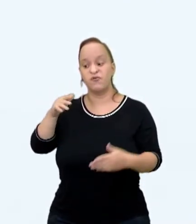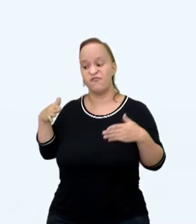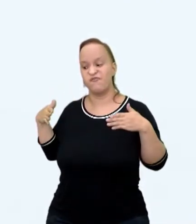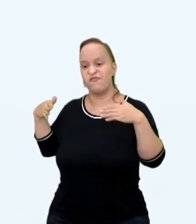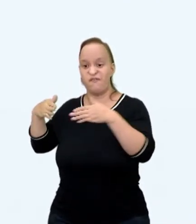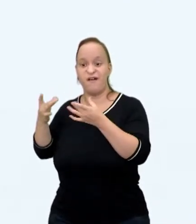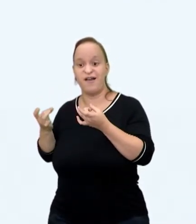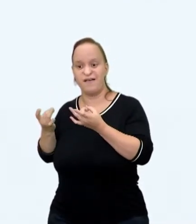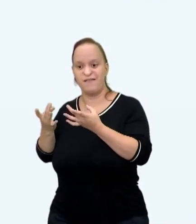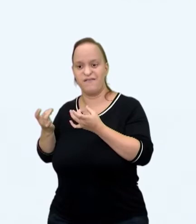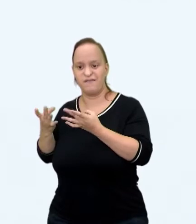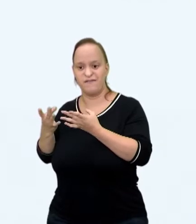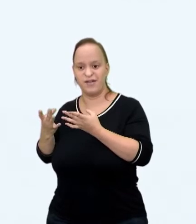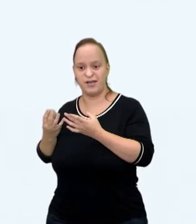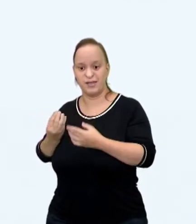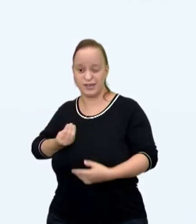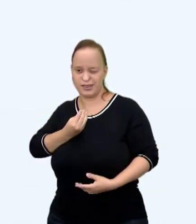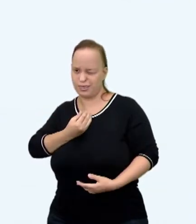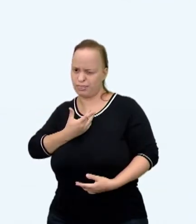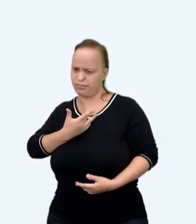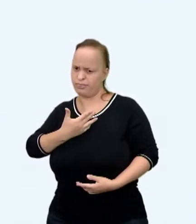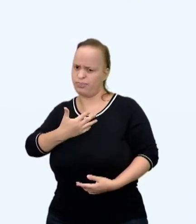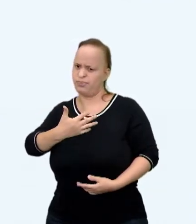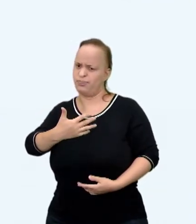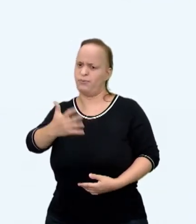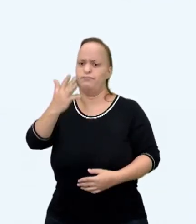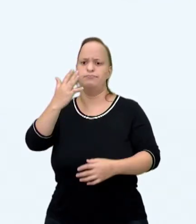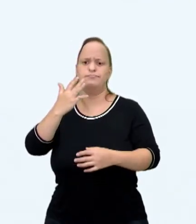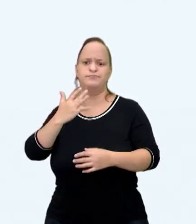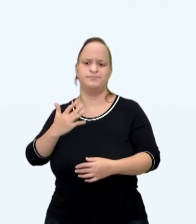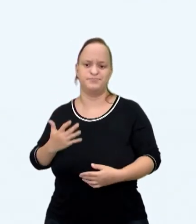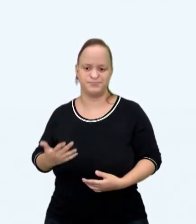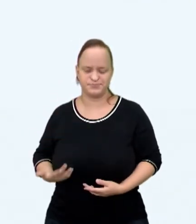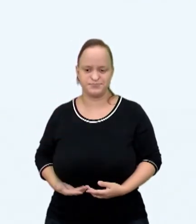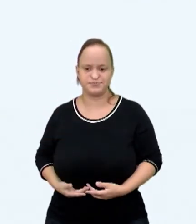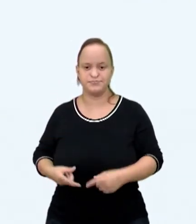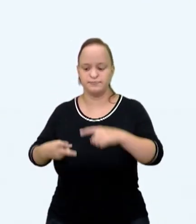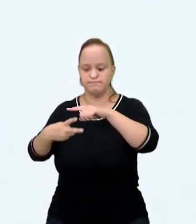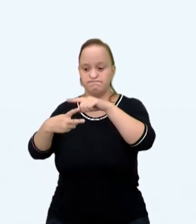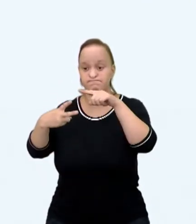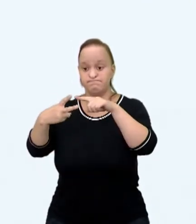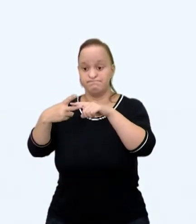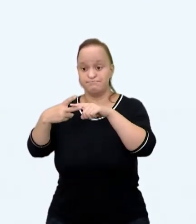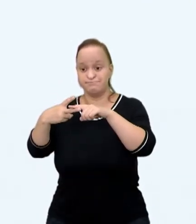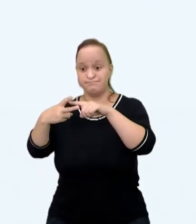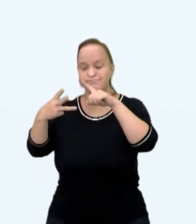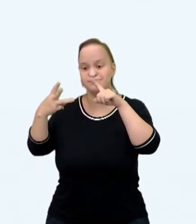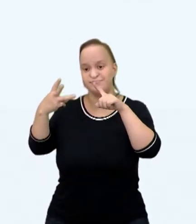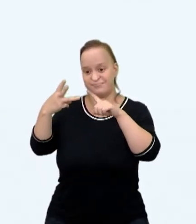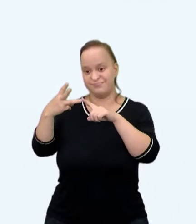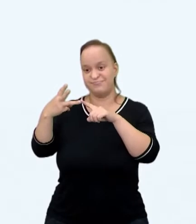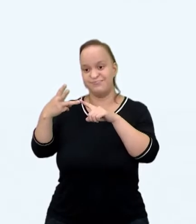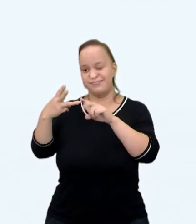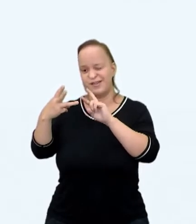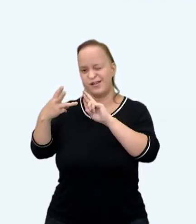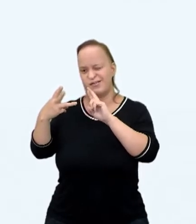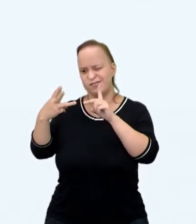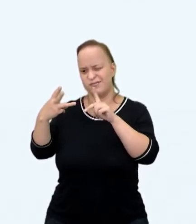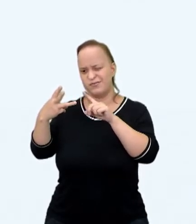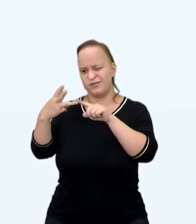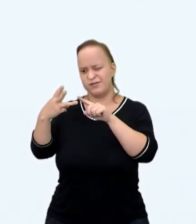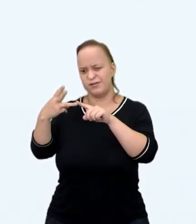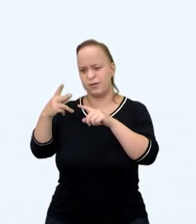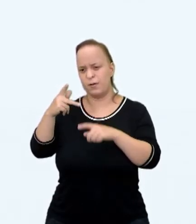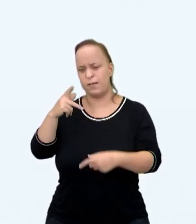baseado num ciclo de vida. Então, a diferença do marketing e da publicidade de propaganda que a publicidade é uma